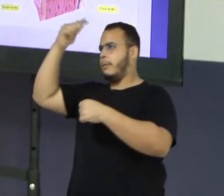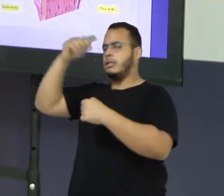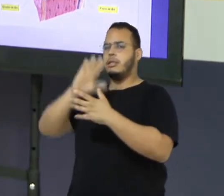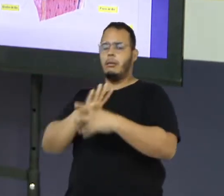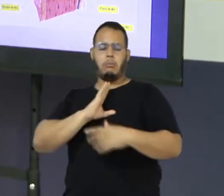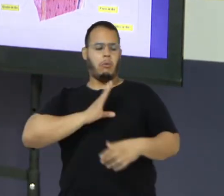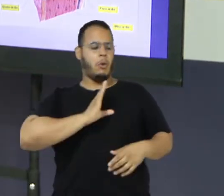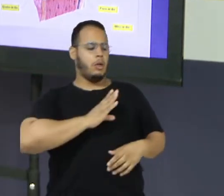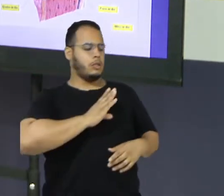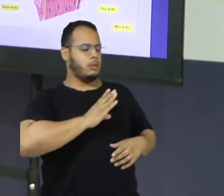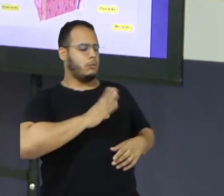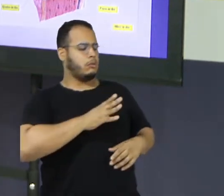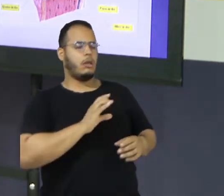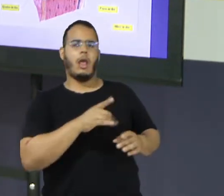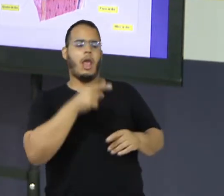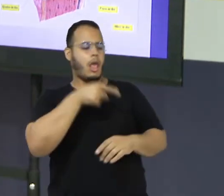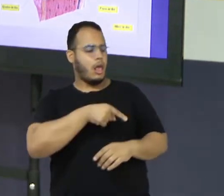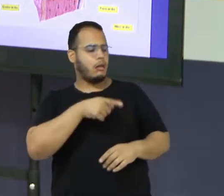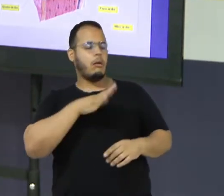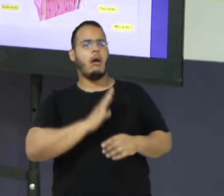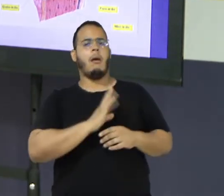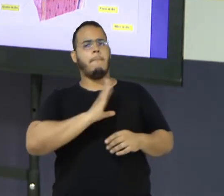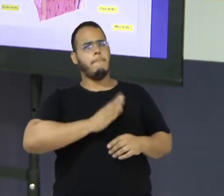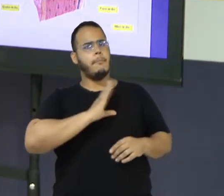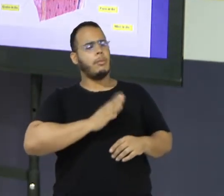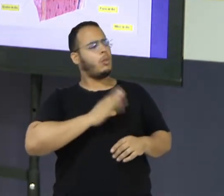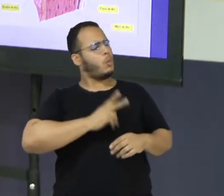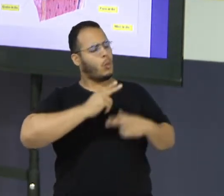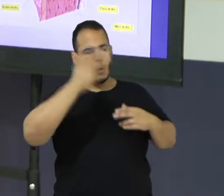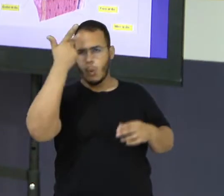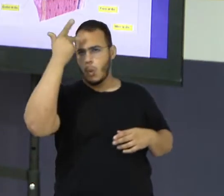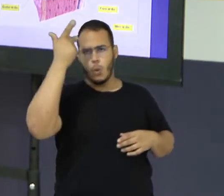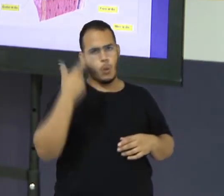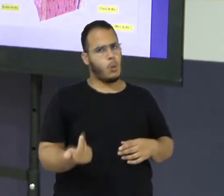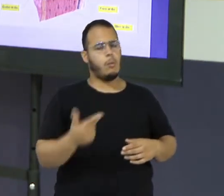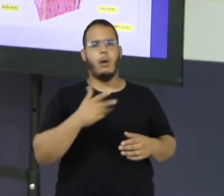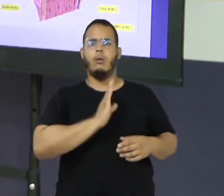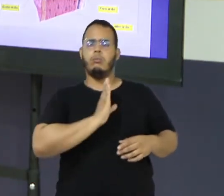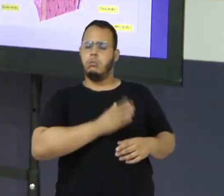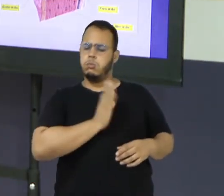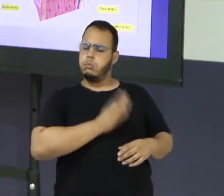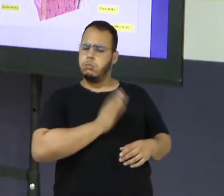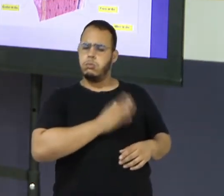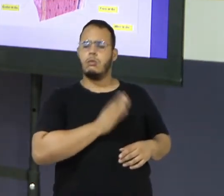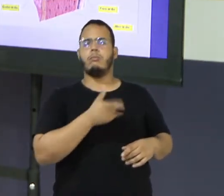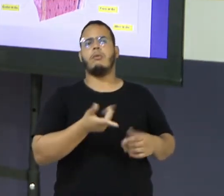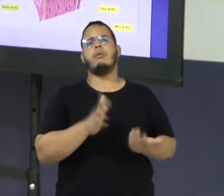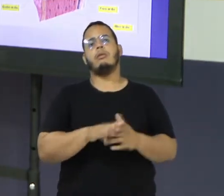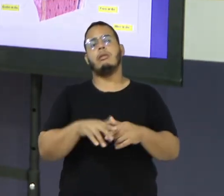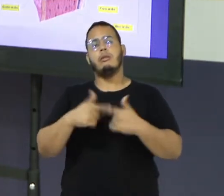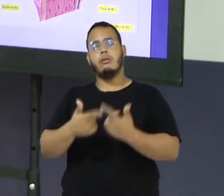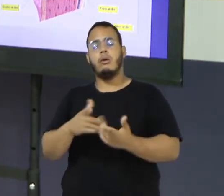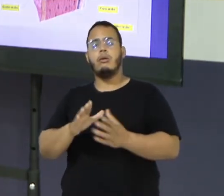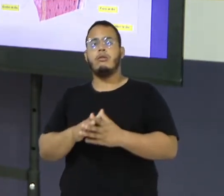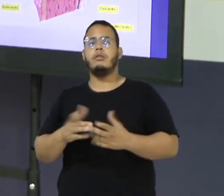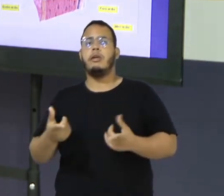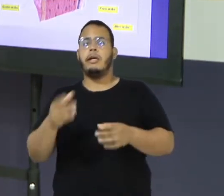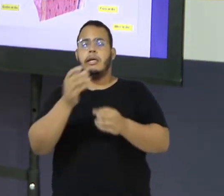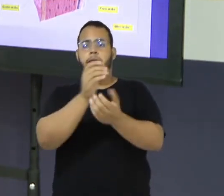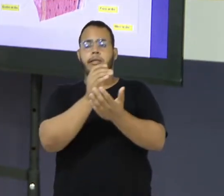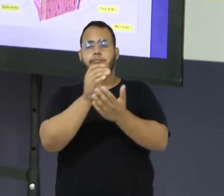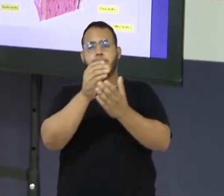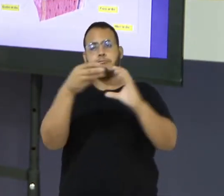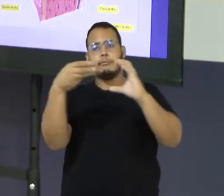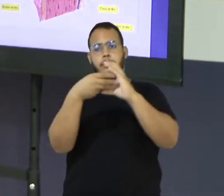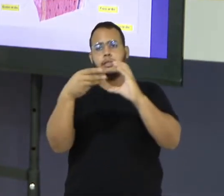ele bate naturalmente, involuntariamente, certo? A gente vai ter aqui, ó, as células, elas vão ser menores e também